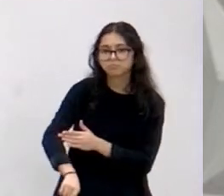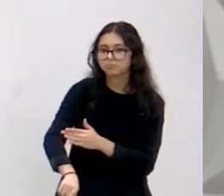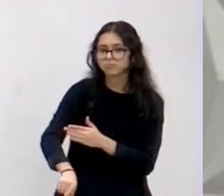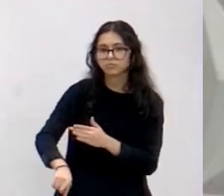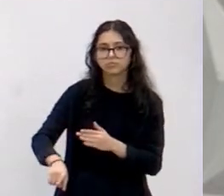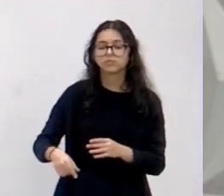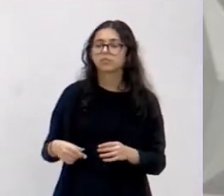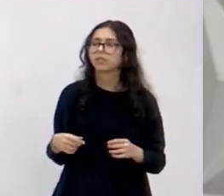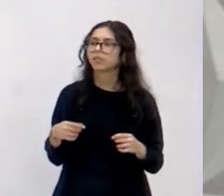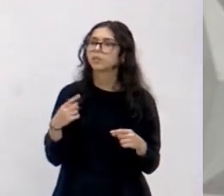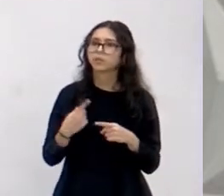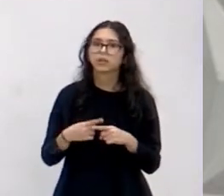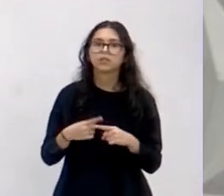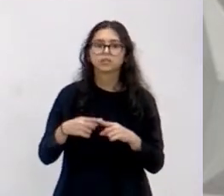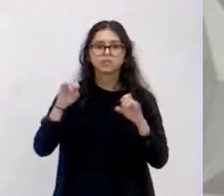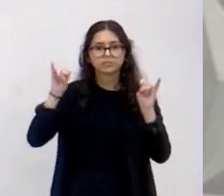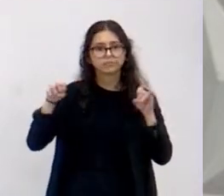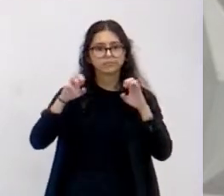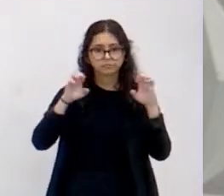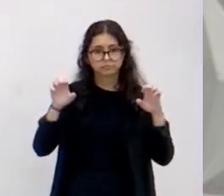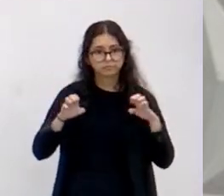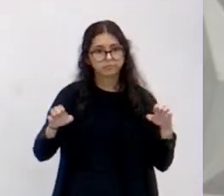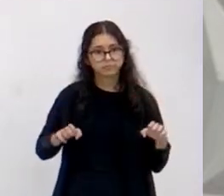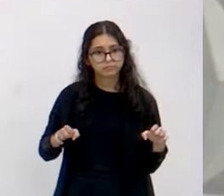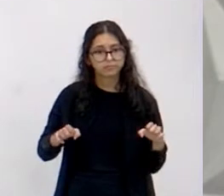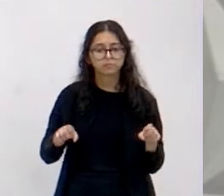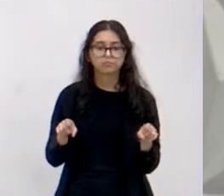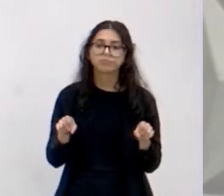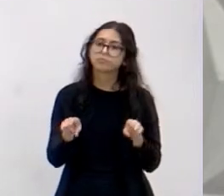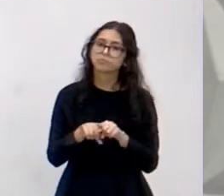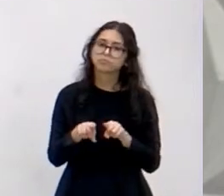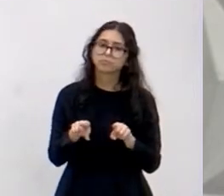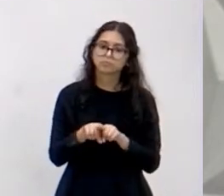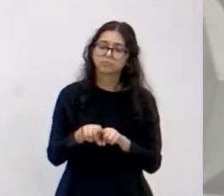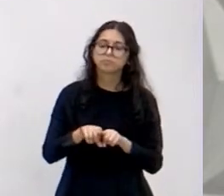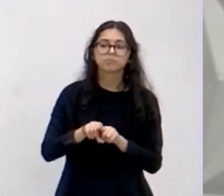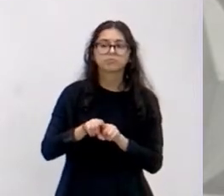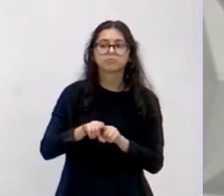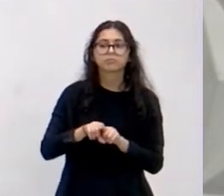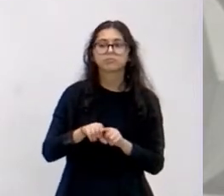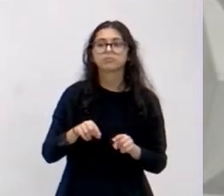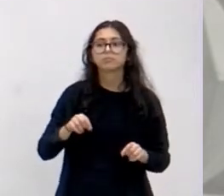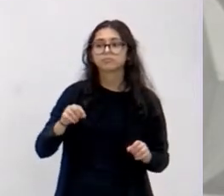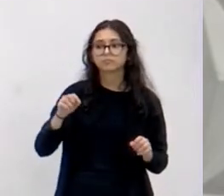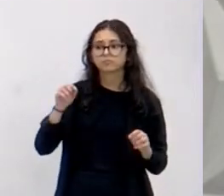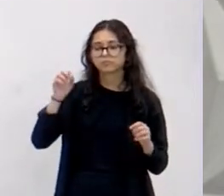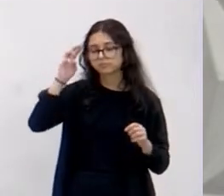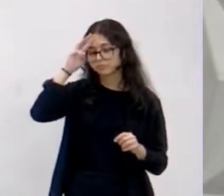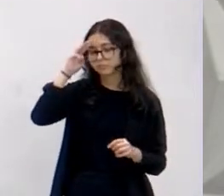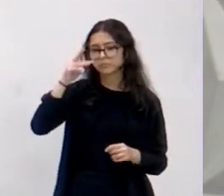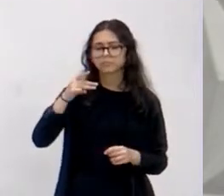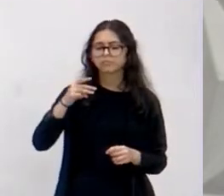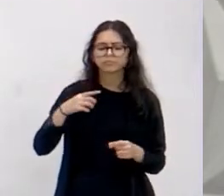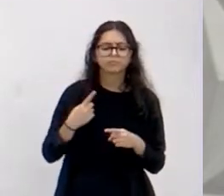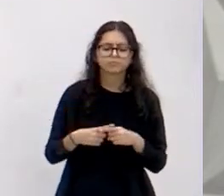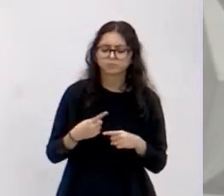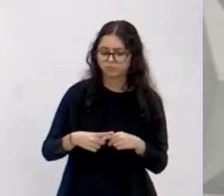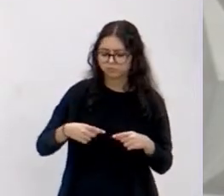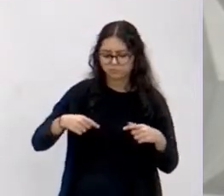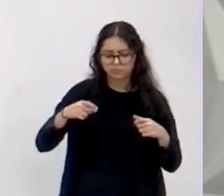anos de fuga a grande pergunta é porque finalmente naquele momento ele sentiu medo